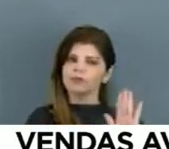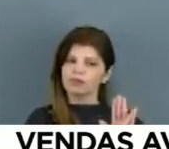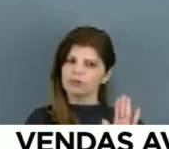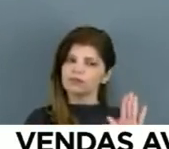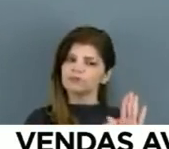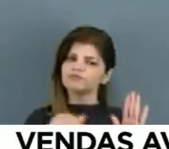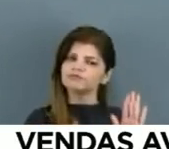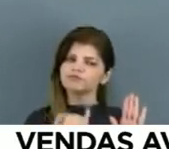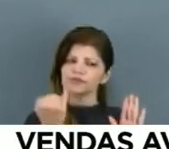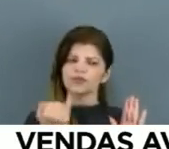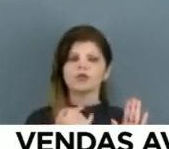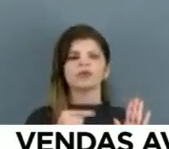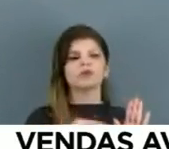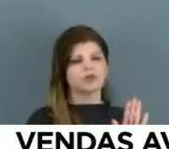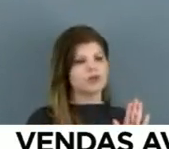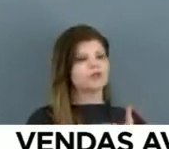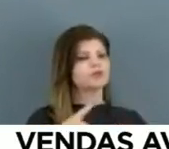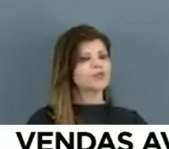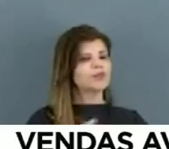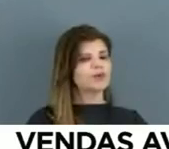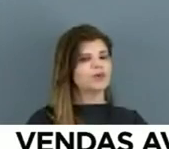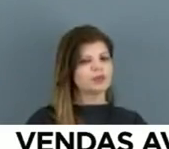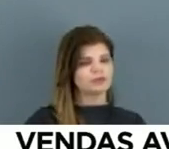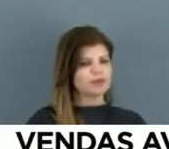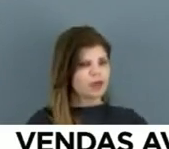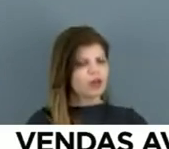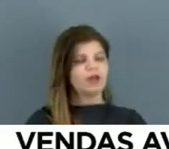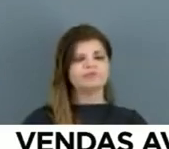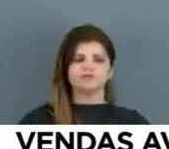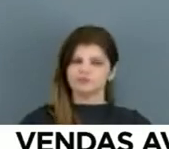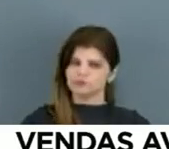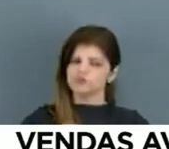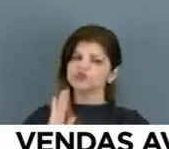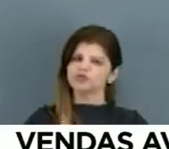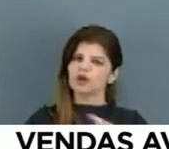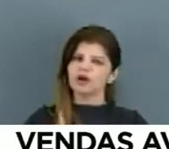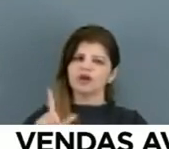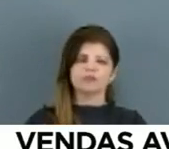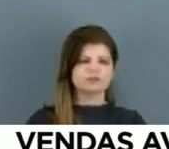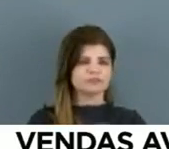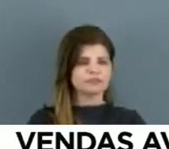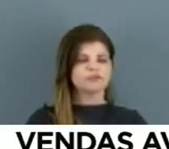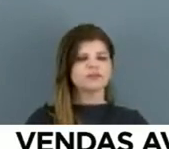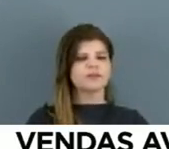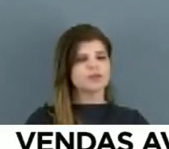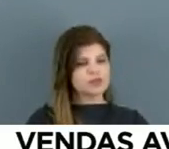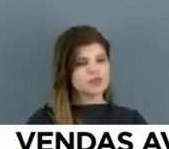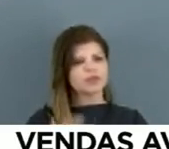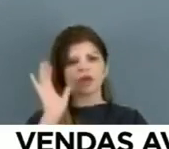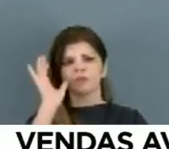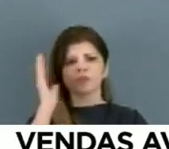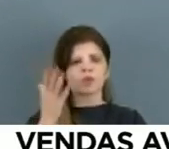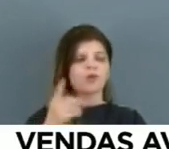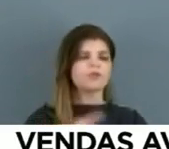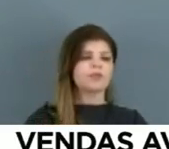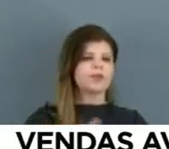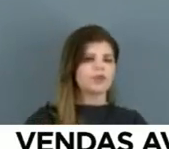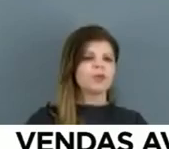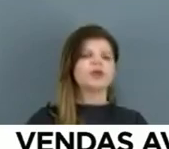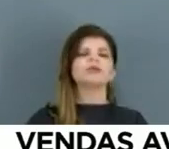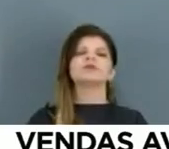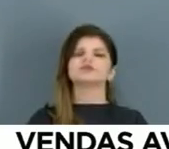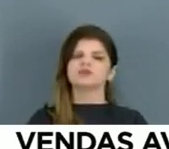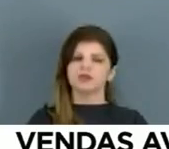pertinente e relevante, uma vez que adapta políticas públicas já existentes em caso de ocorrência de eventos extraordinários,